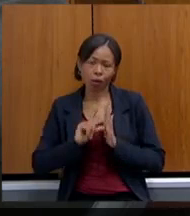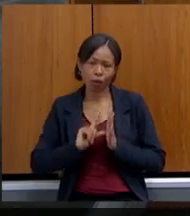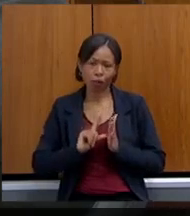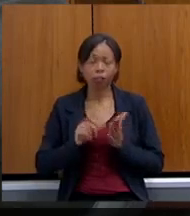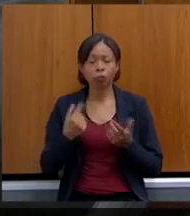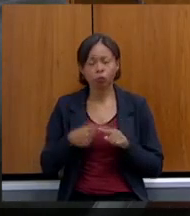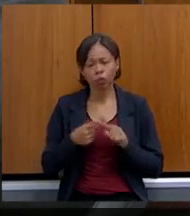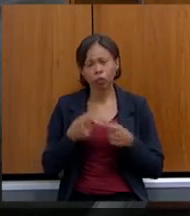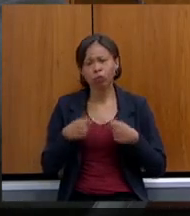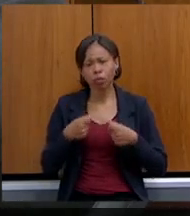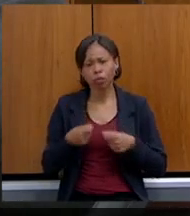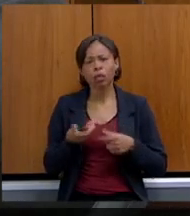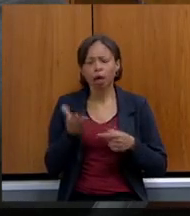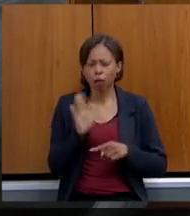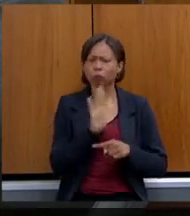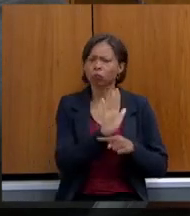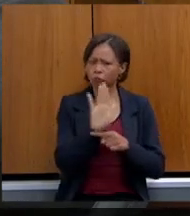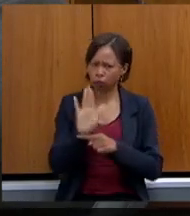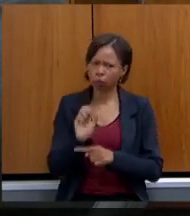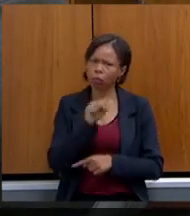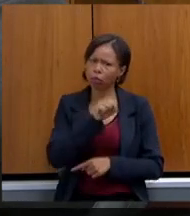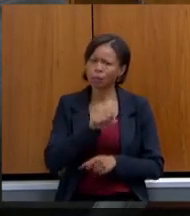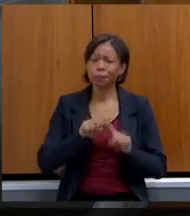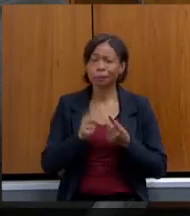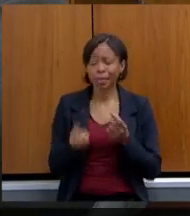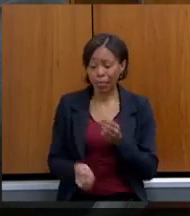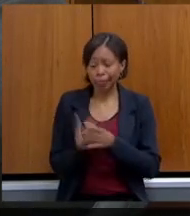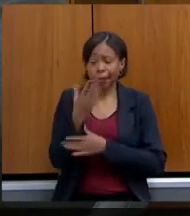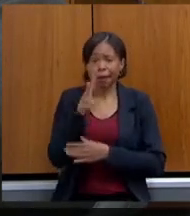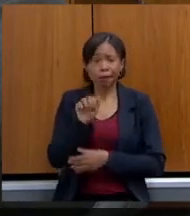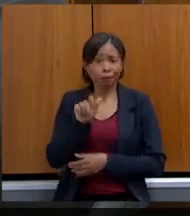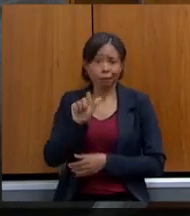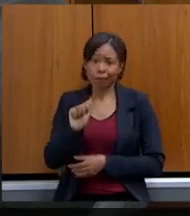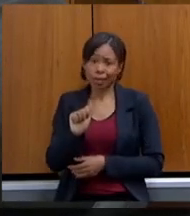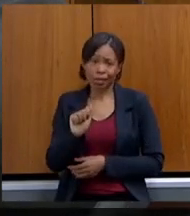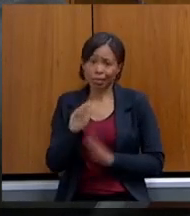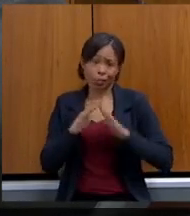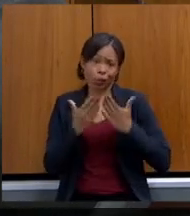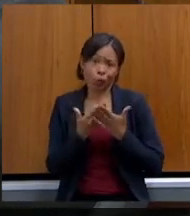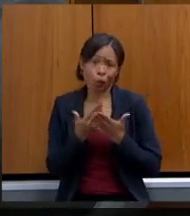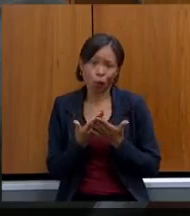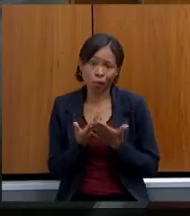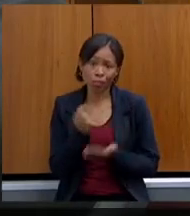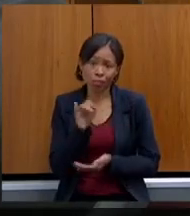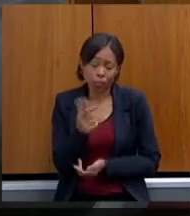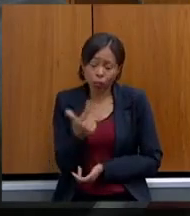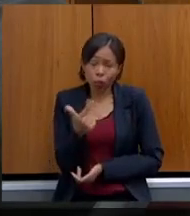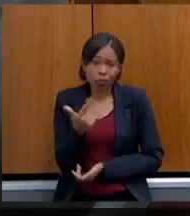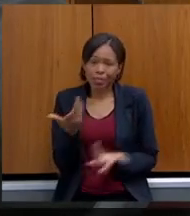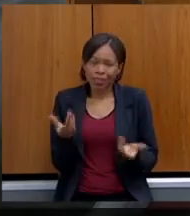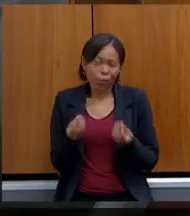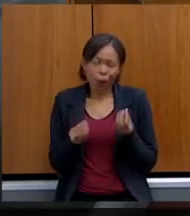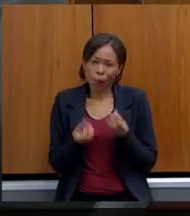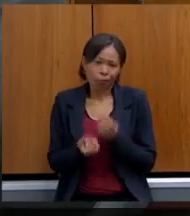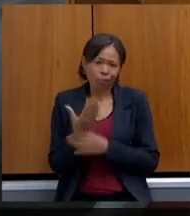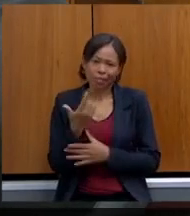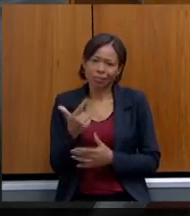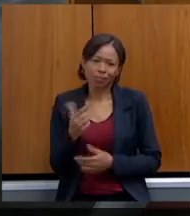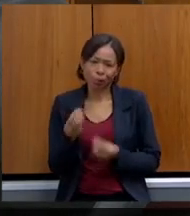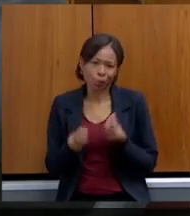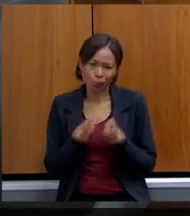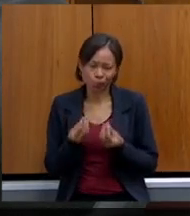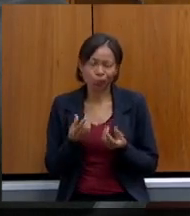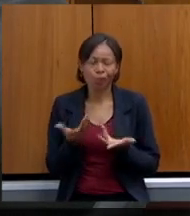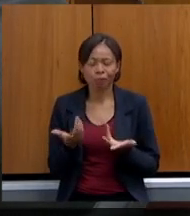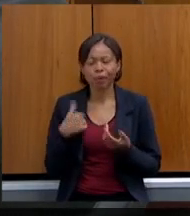possível né só não tem condição de criar vaga nessa escola se não usei a vaga né deputado mas é parei todos esses